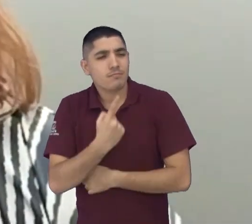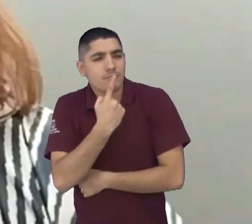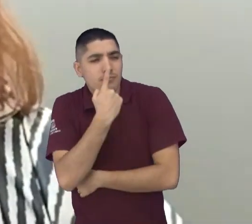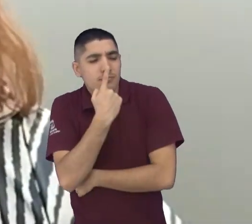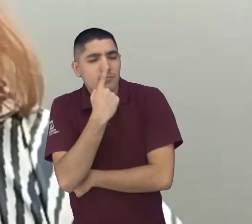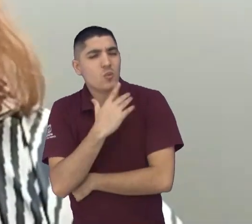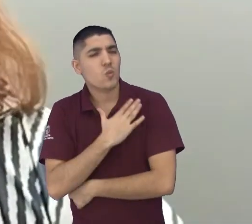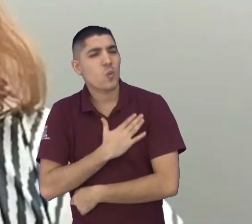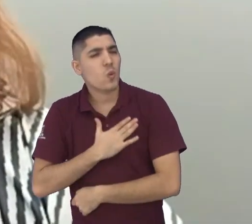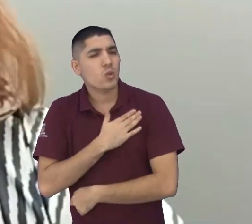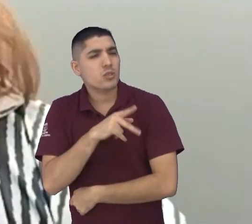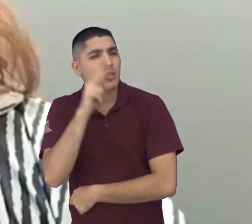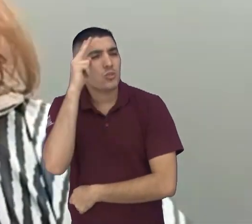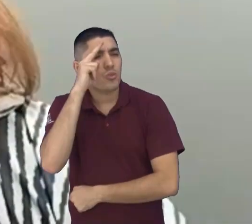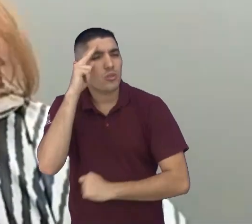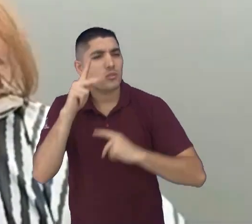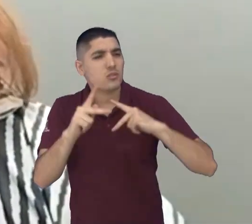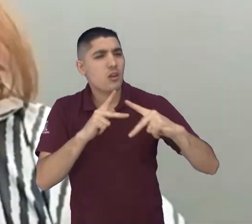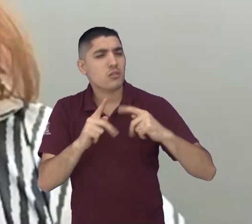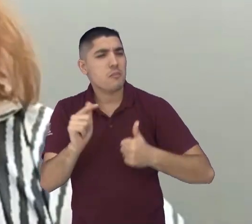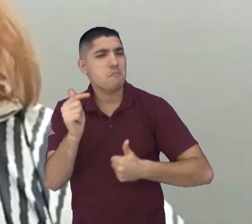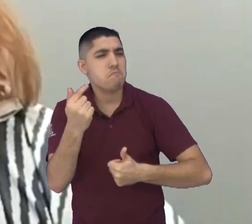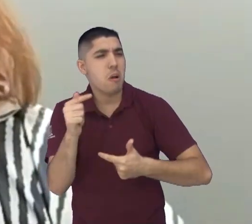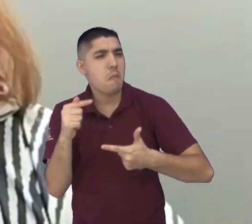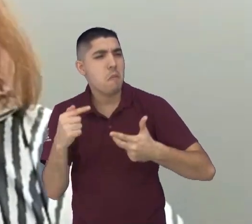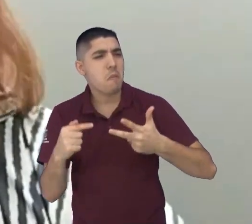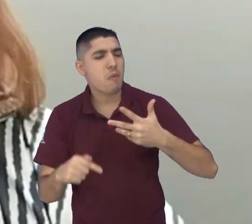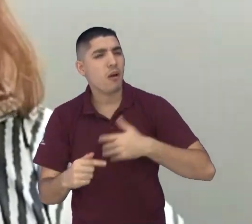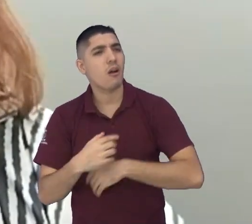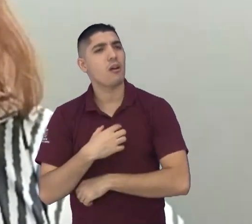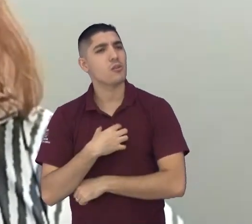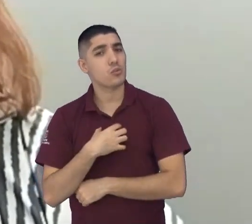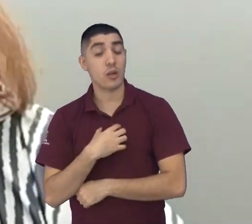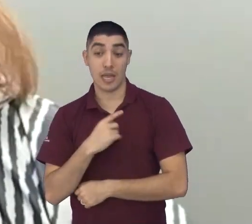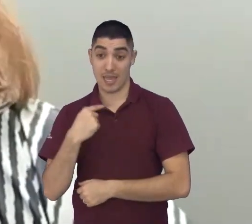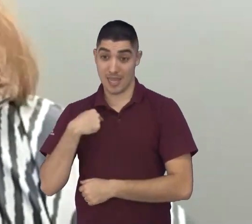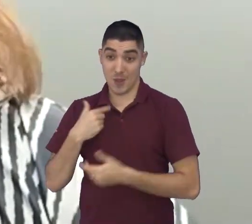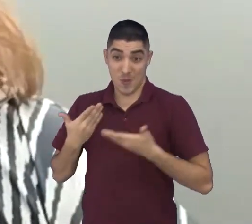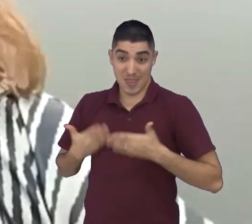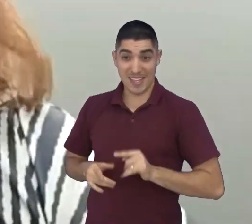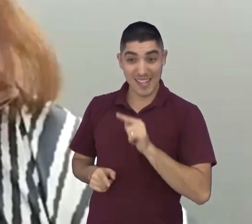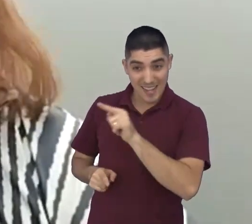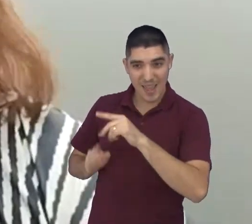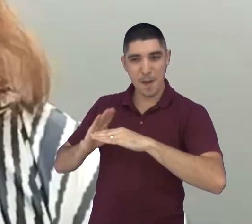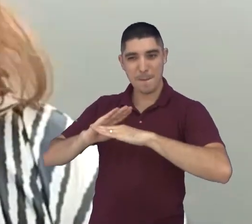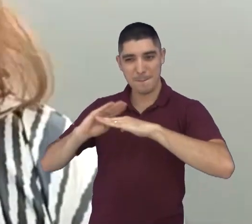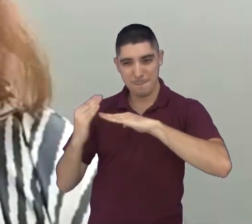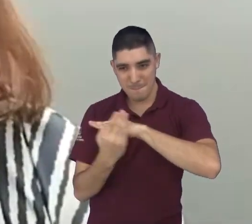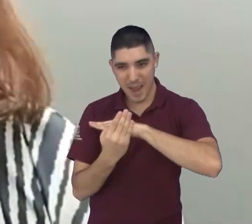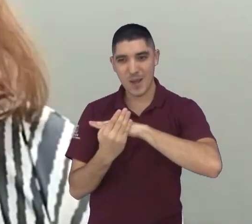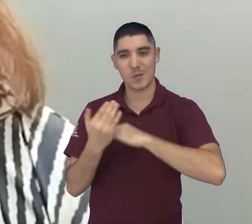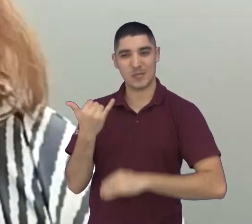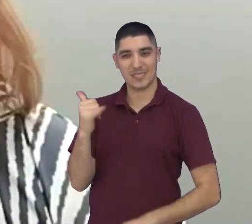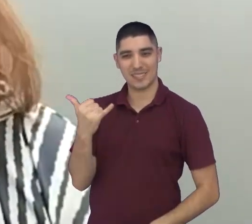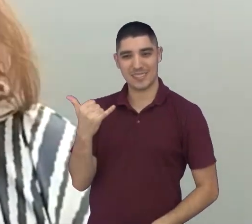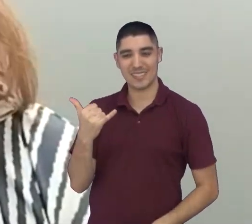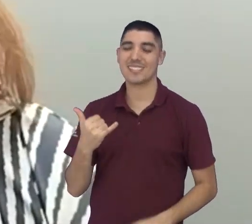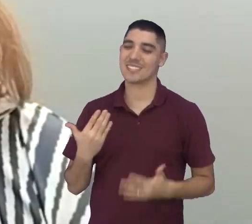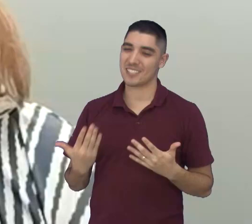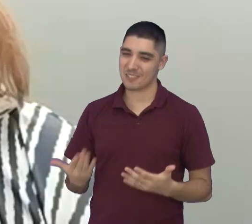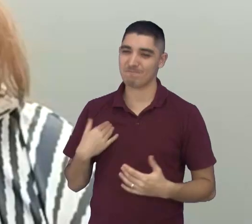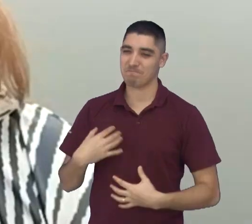São José. Né? Sou joseense, sou nascida em Santana, então é